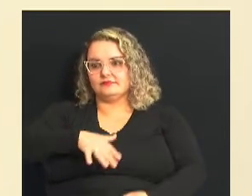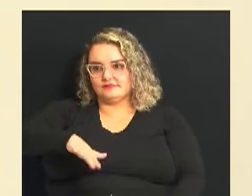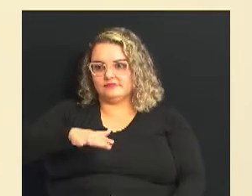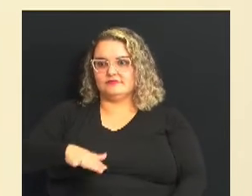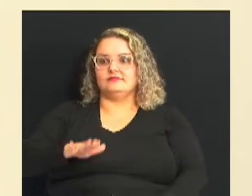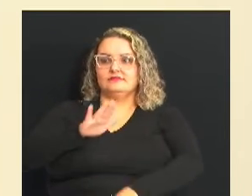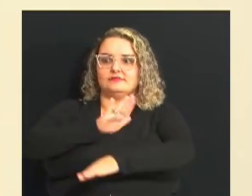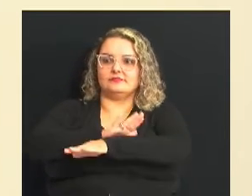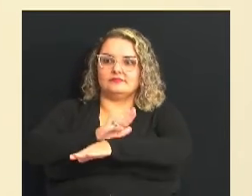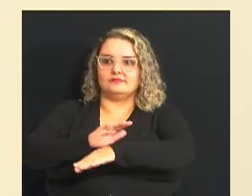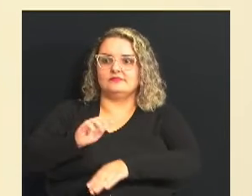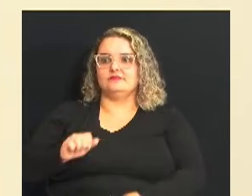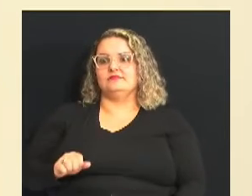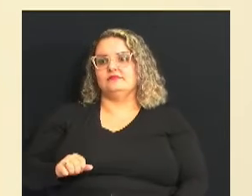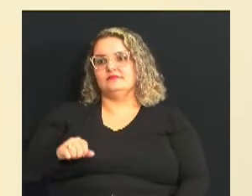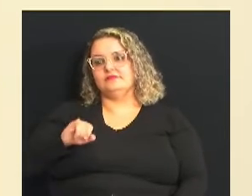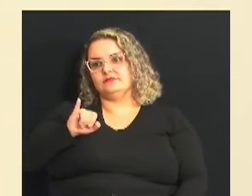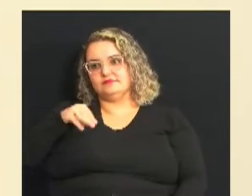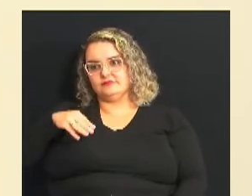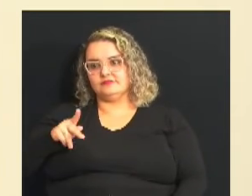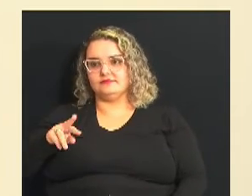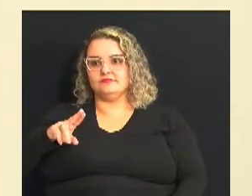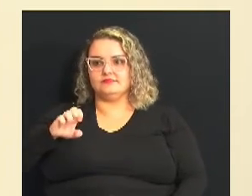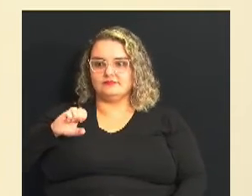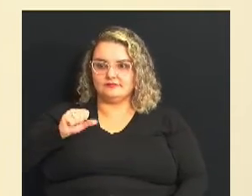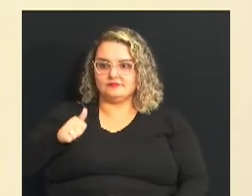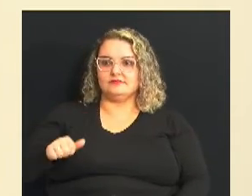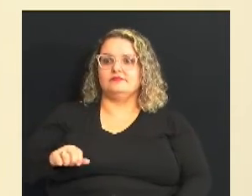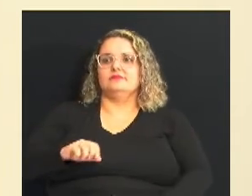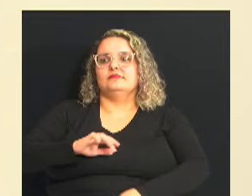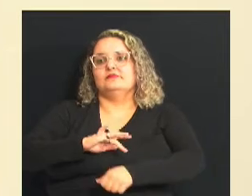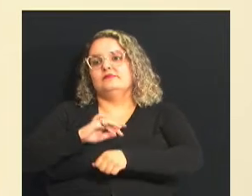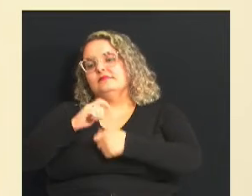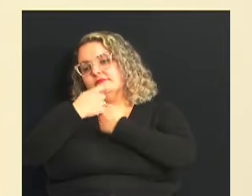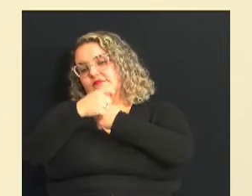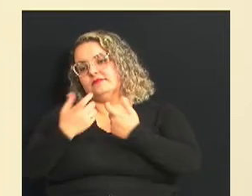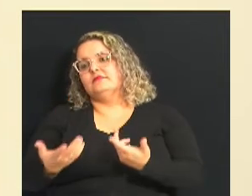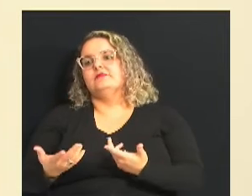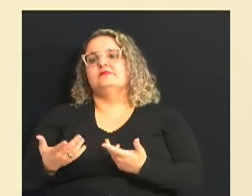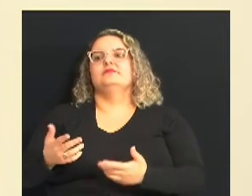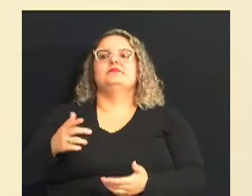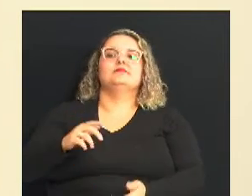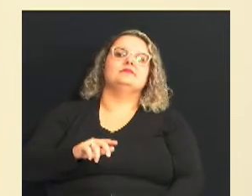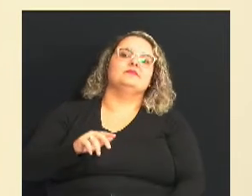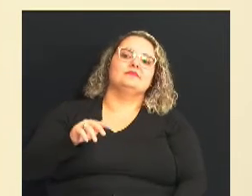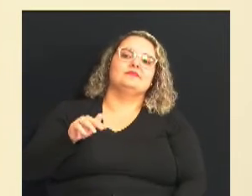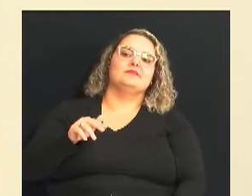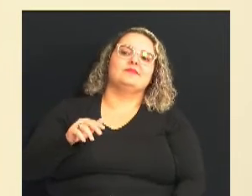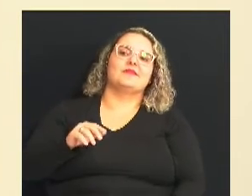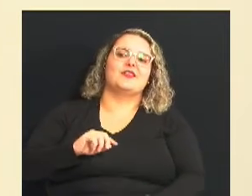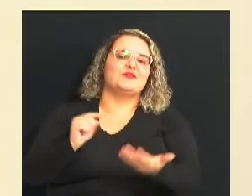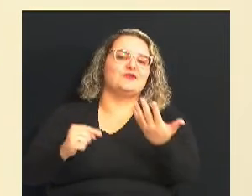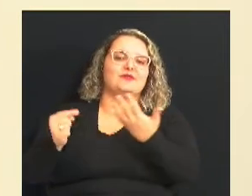do DCE da PUC, depois trabalhei como repórter da Folha de São Paulo, repórter do Correio Popular, editor do Correio Popular.